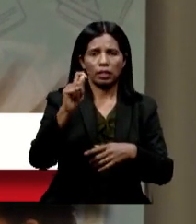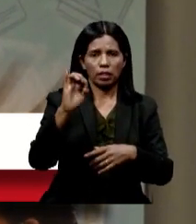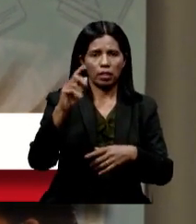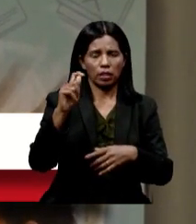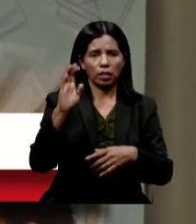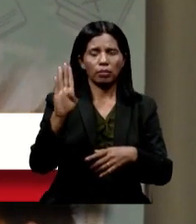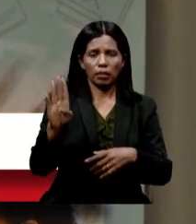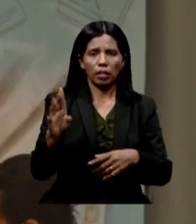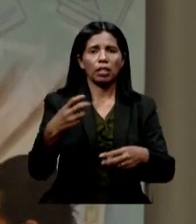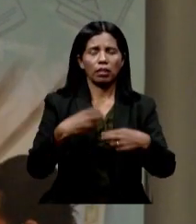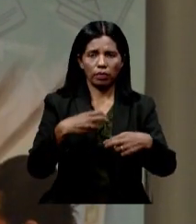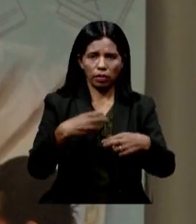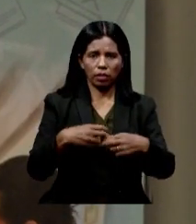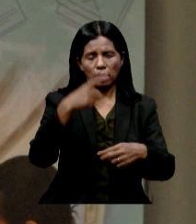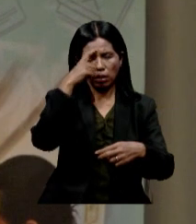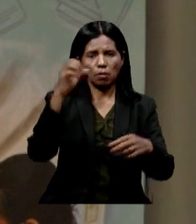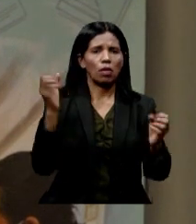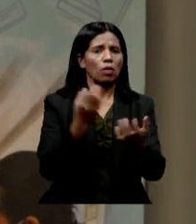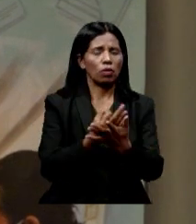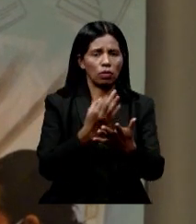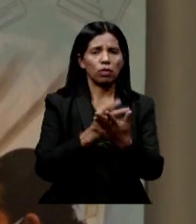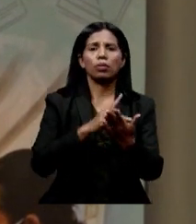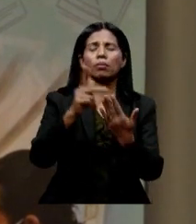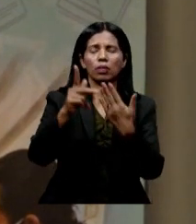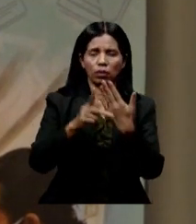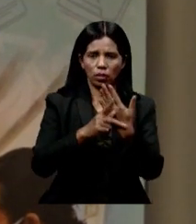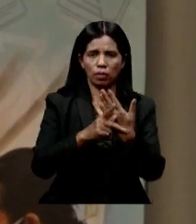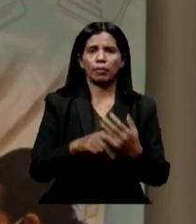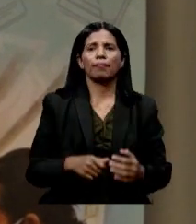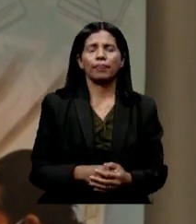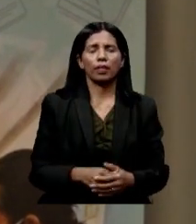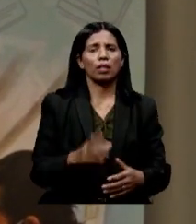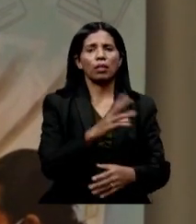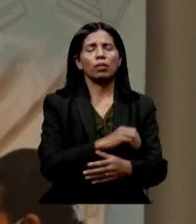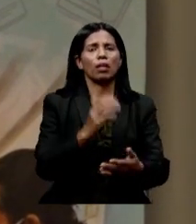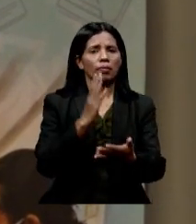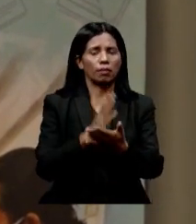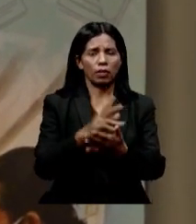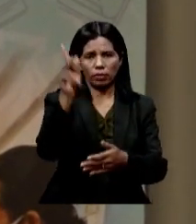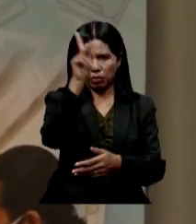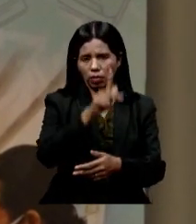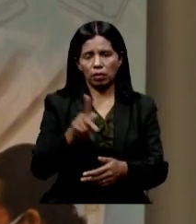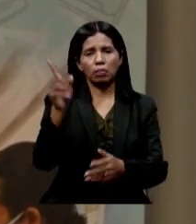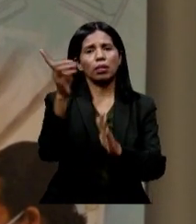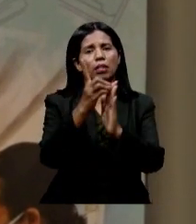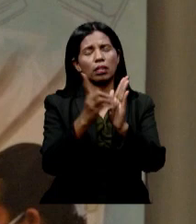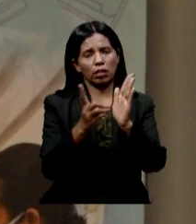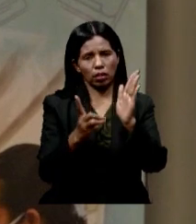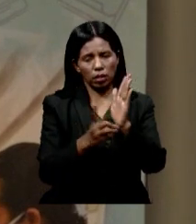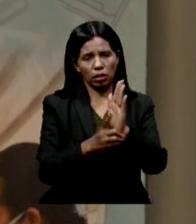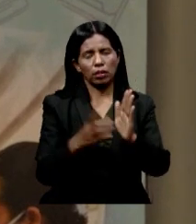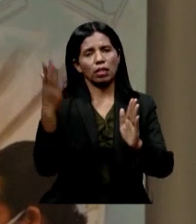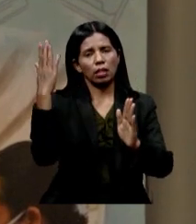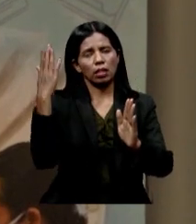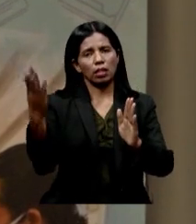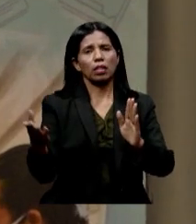desafio ida, também falta fundo dedicado para programa hepatite viral, no limitação da fiscalização dados banco de sangue. Beyond